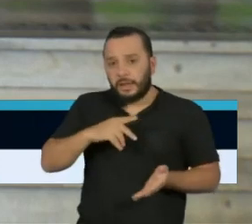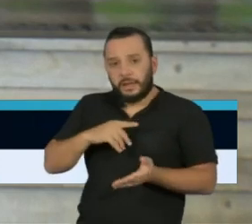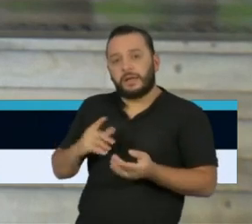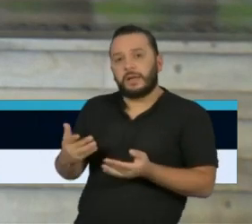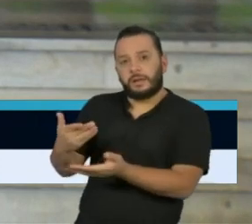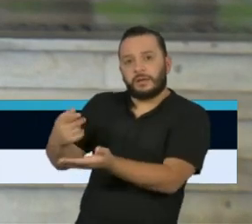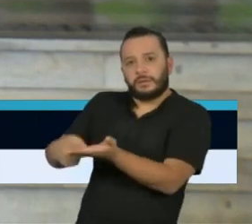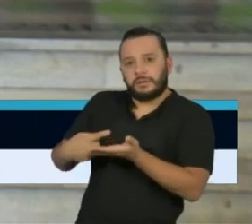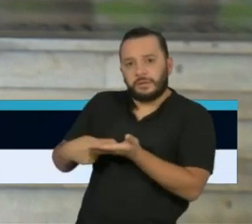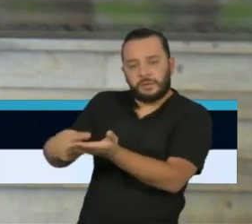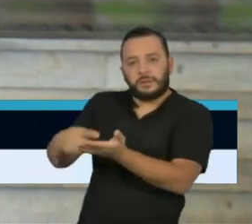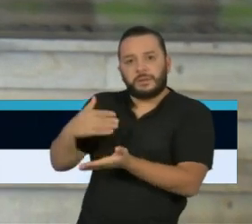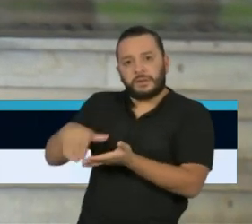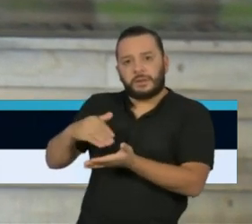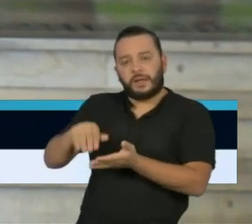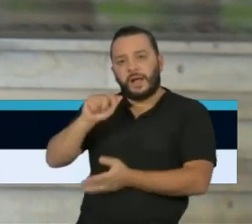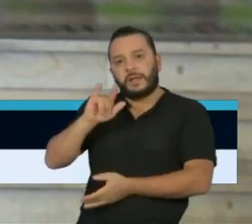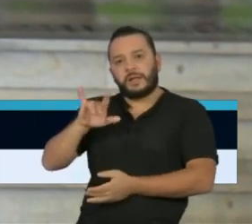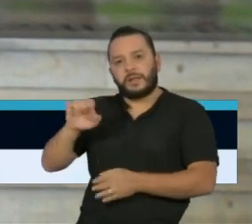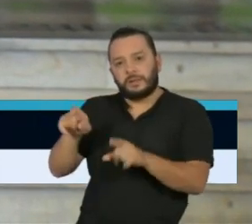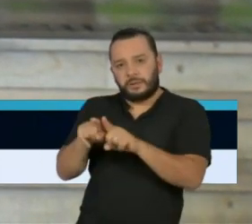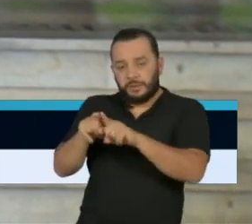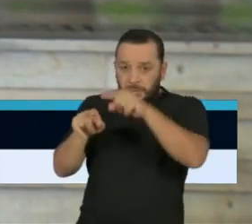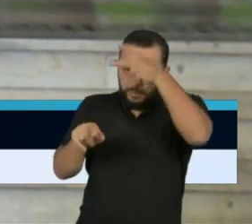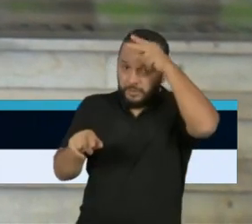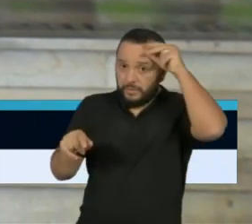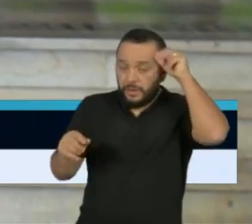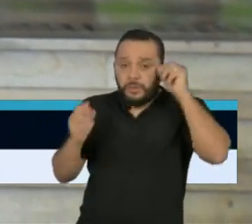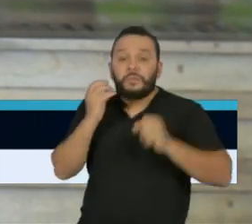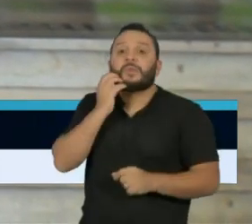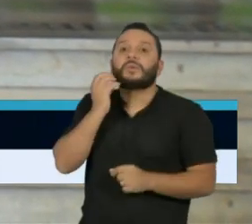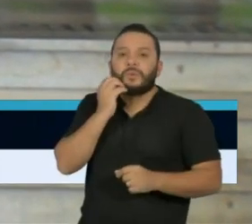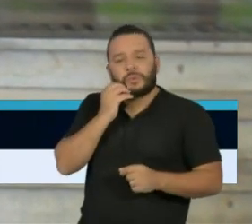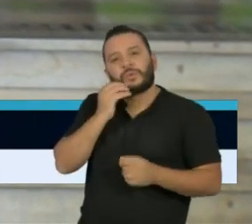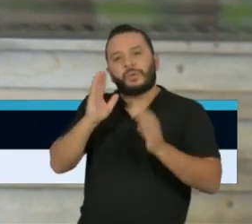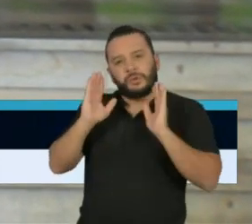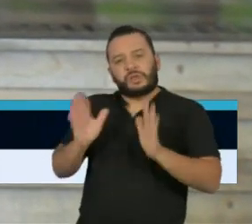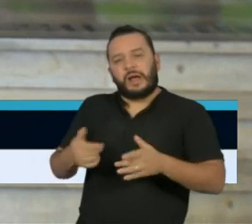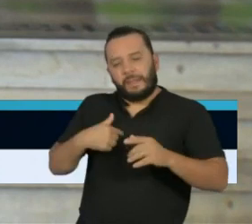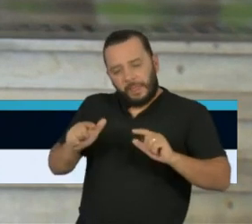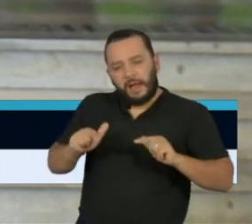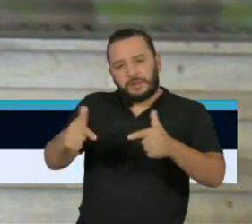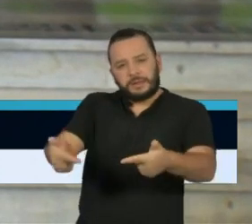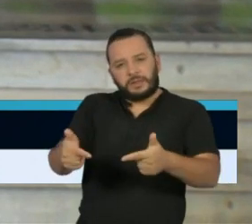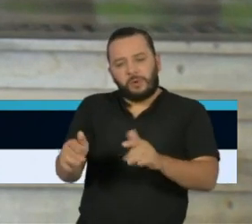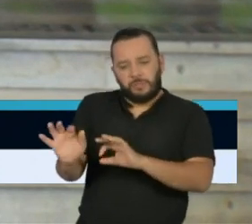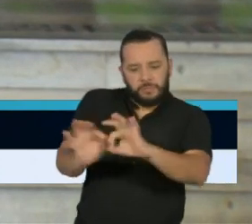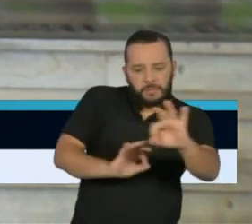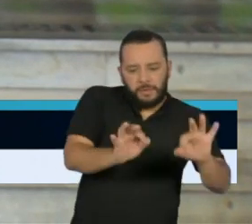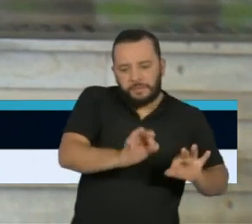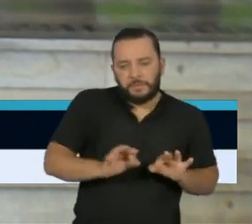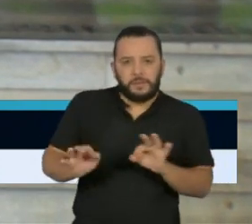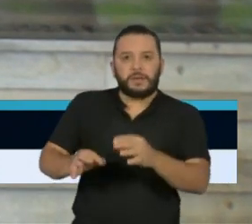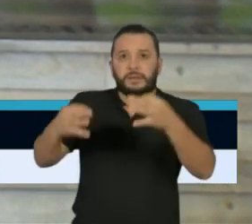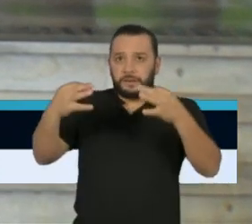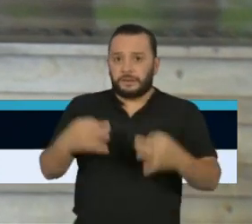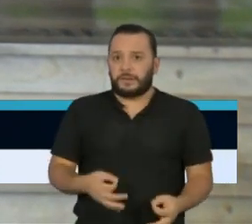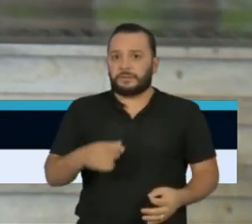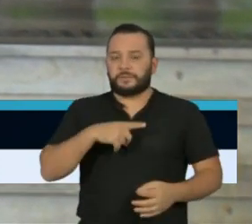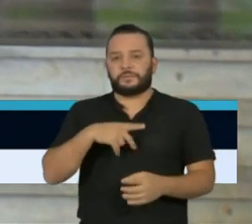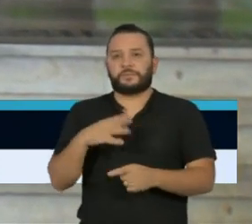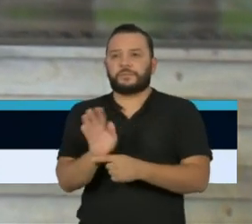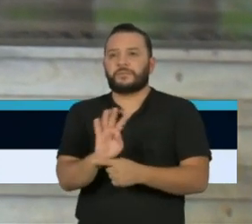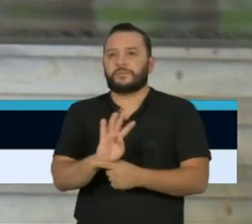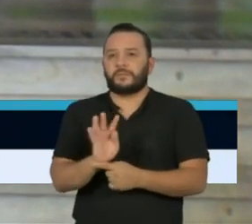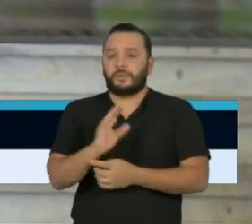que a priorização das comunidades e das parcerias seja feita de uma forma coordenada. Nós temos um vídeo aqui que mostra como